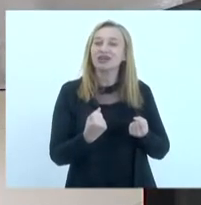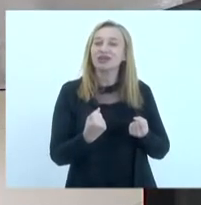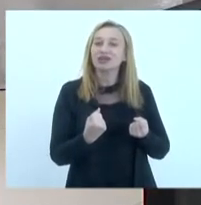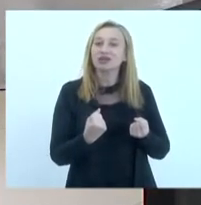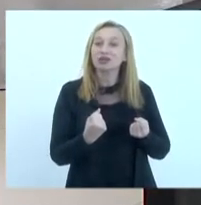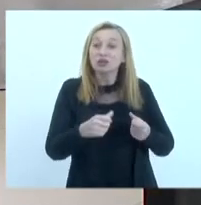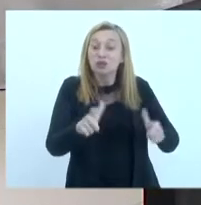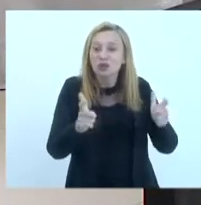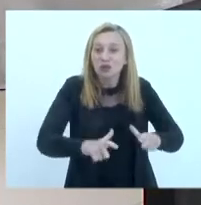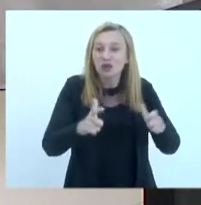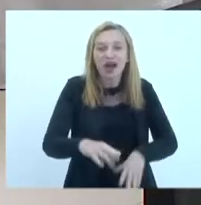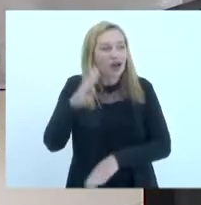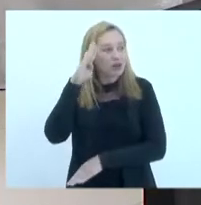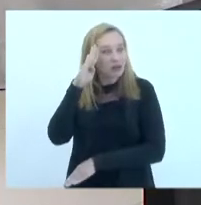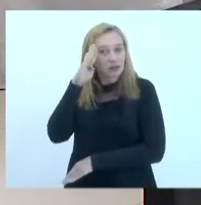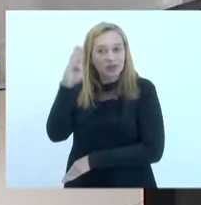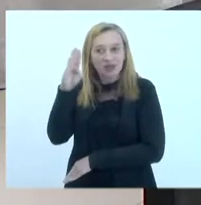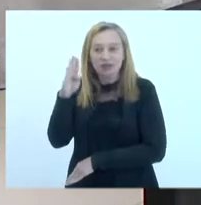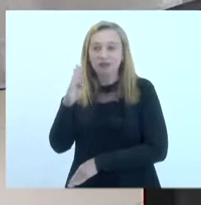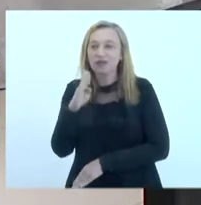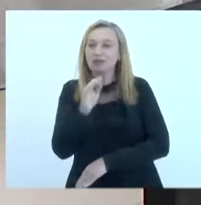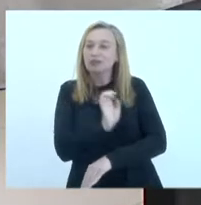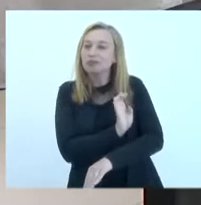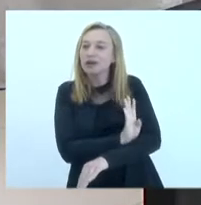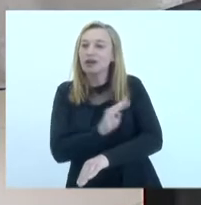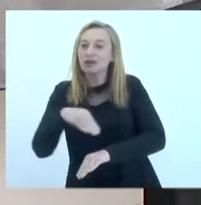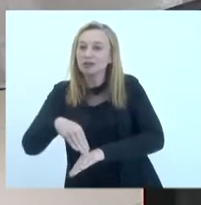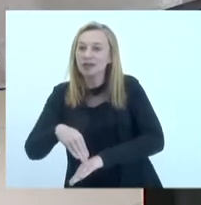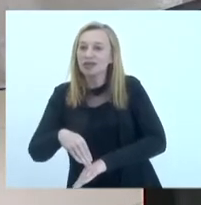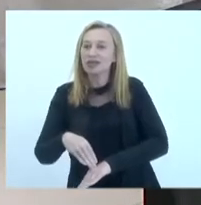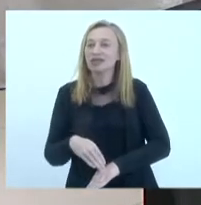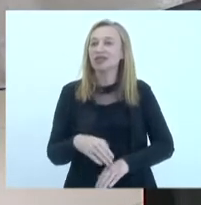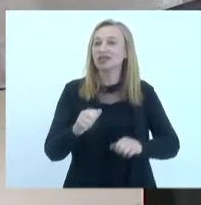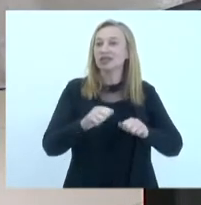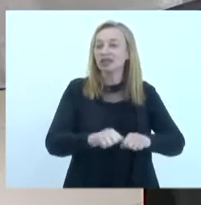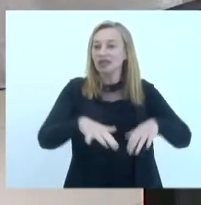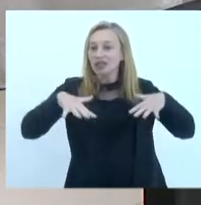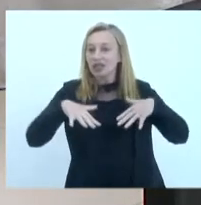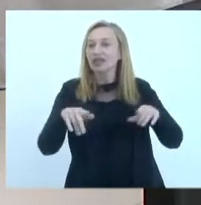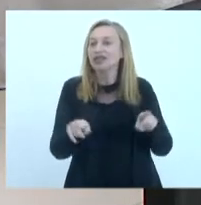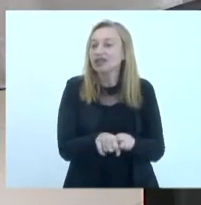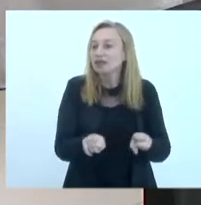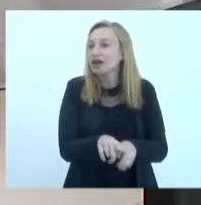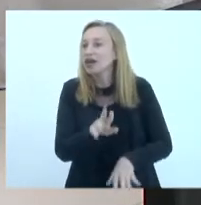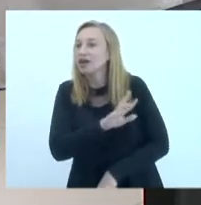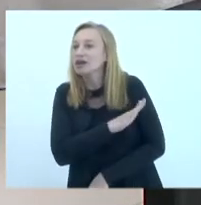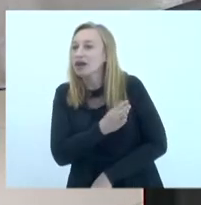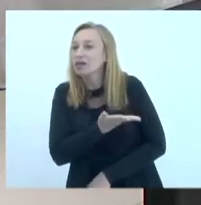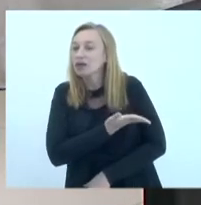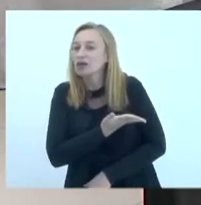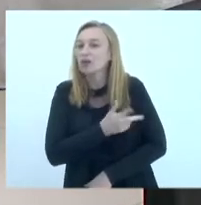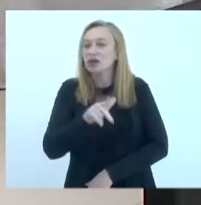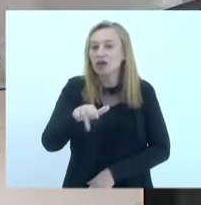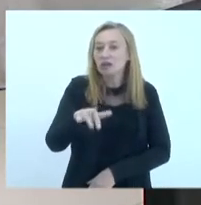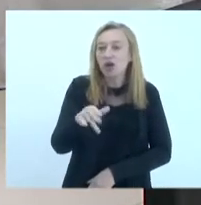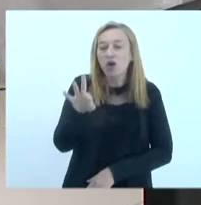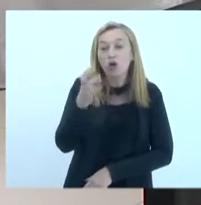da região especial de Barra Mansa na Assembleia. Saudar o meu irmão, meu amigo Ronaldo.